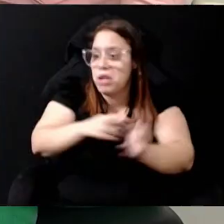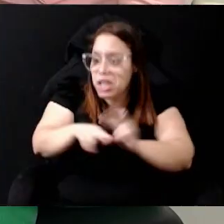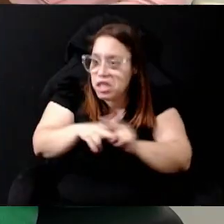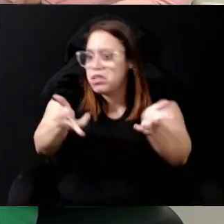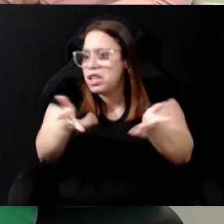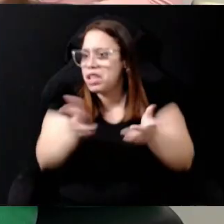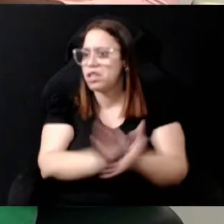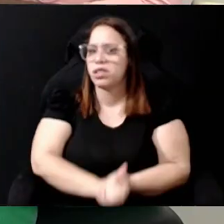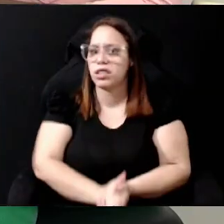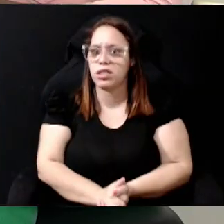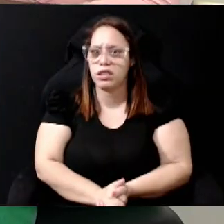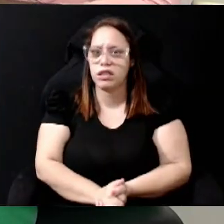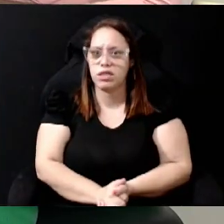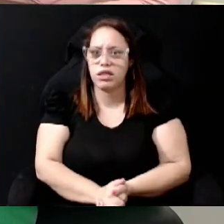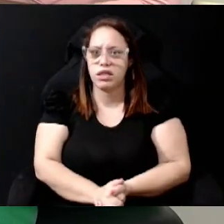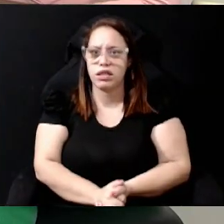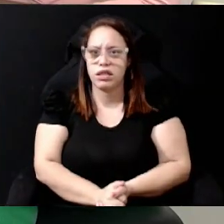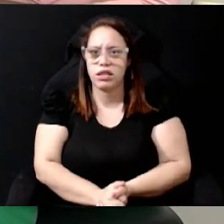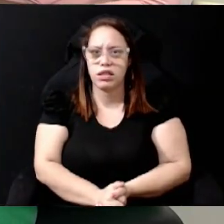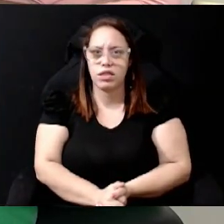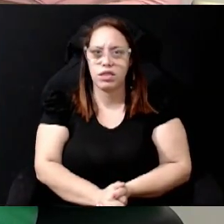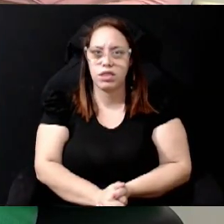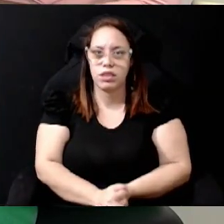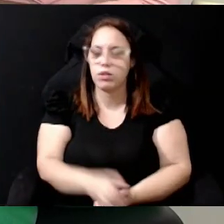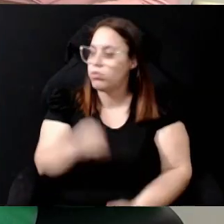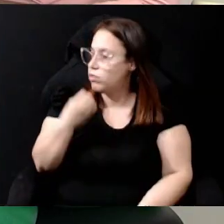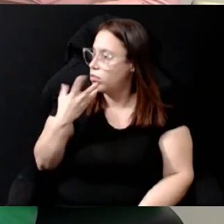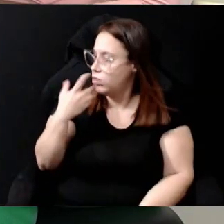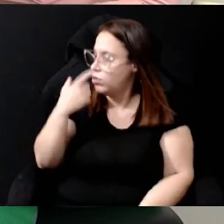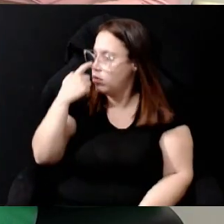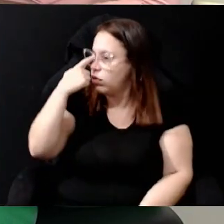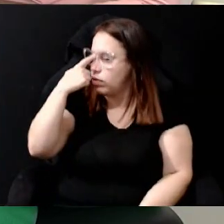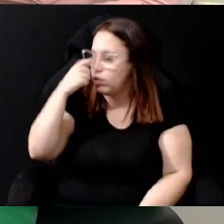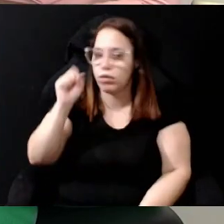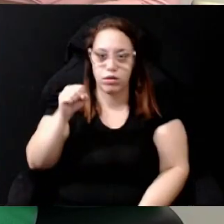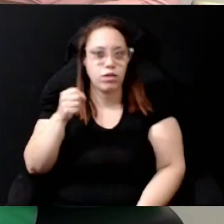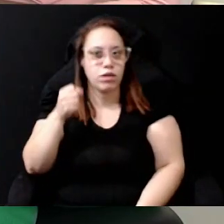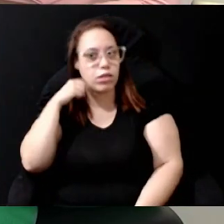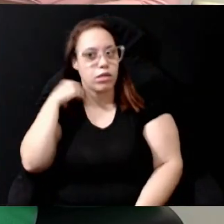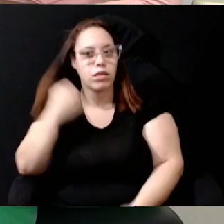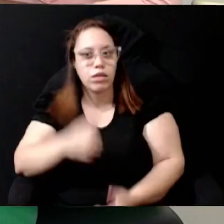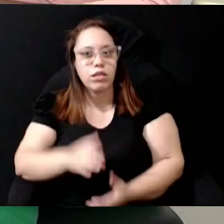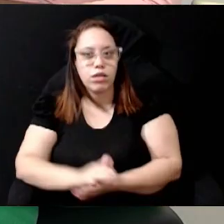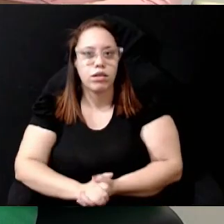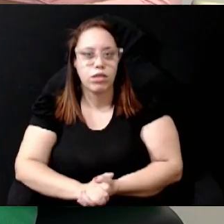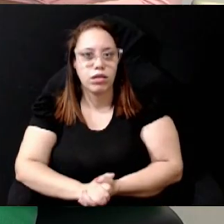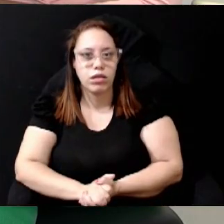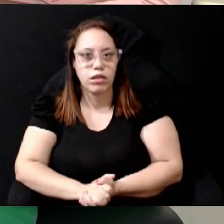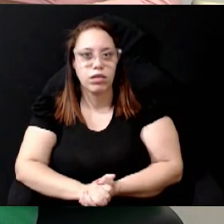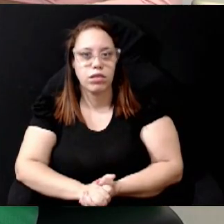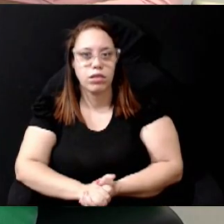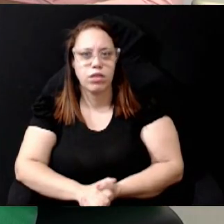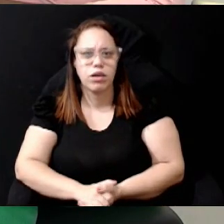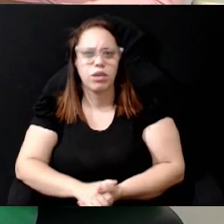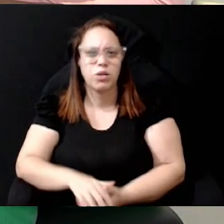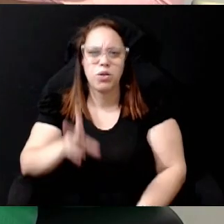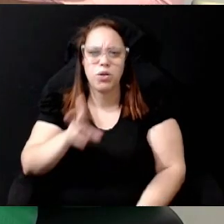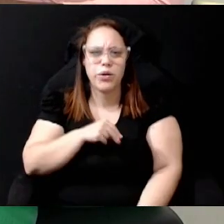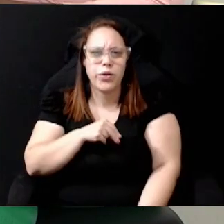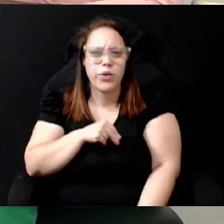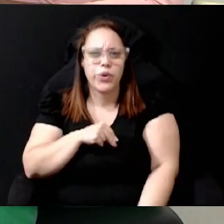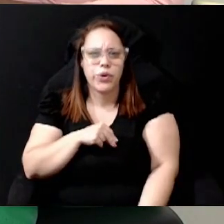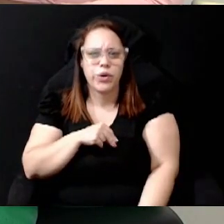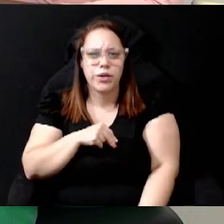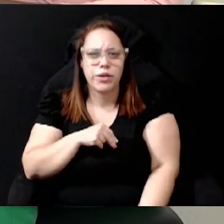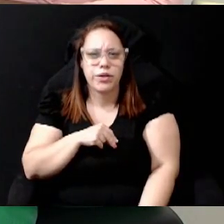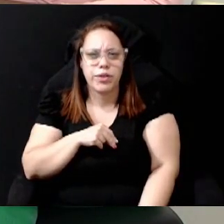cadê a boneca? Cadê minha boneca? E não tem. É isso mesmo. Não, você vê, e como demorou isso, não? Demorou bastante. Meu Deus do